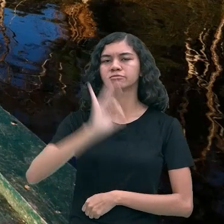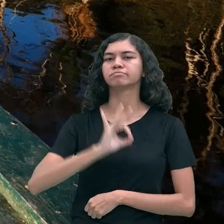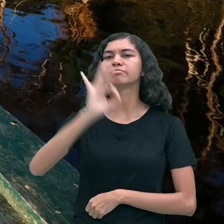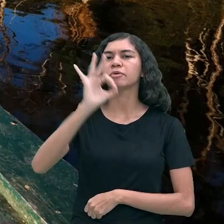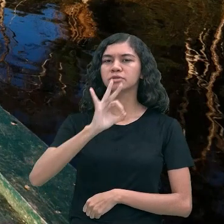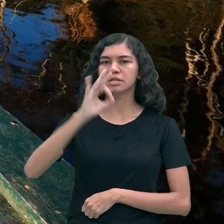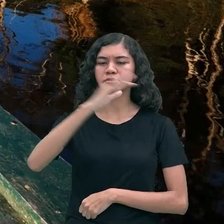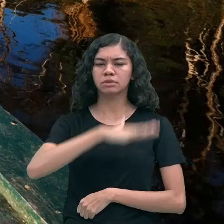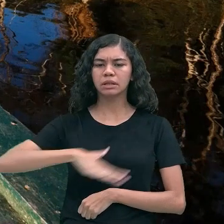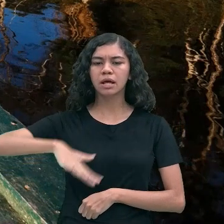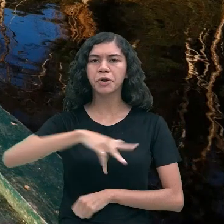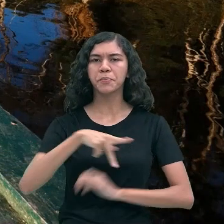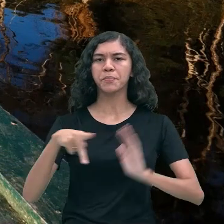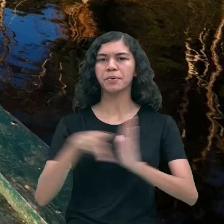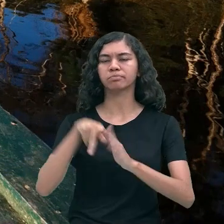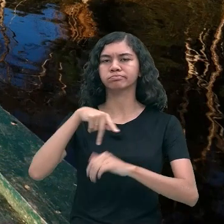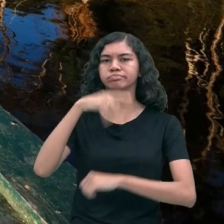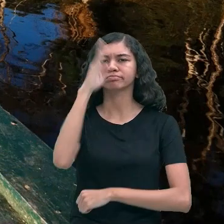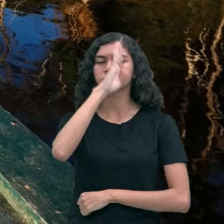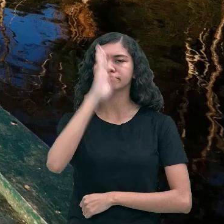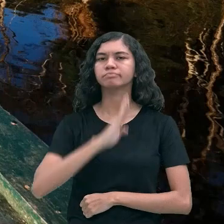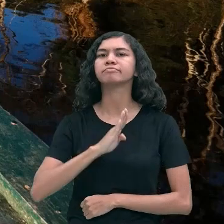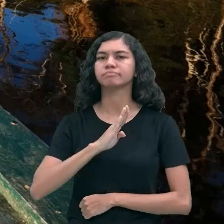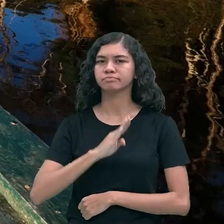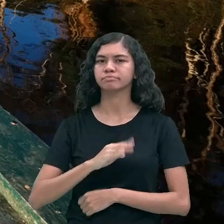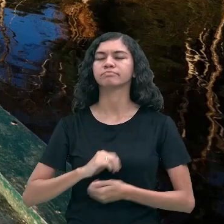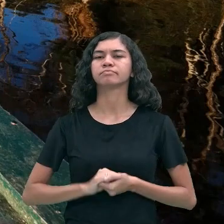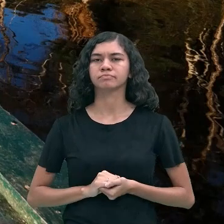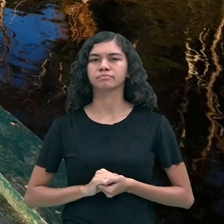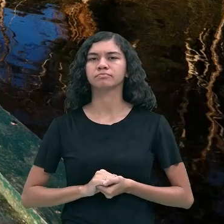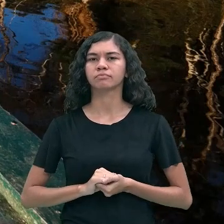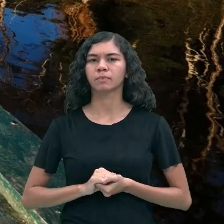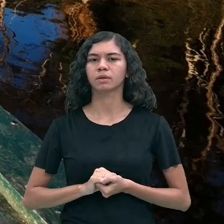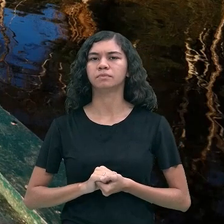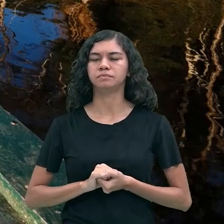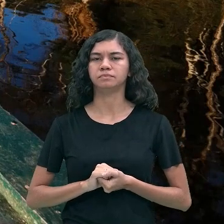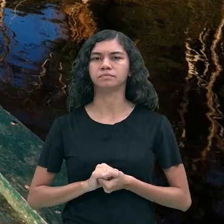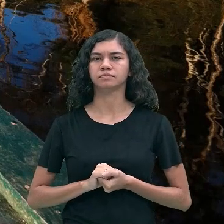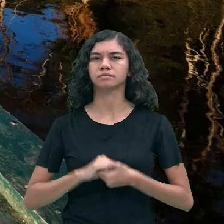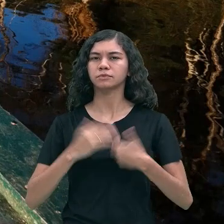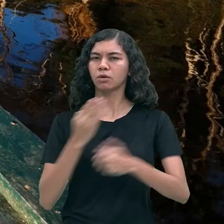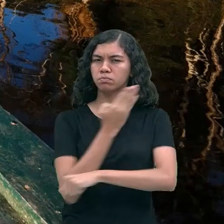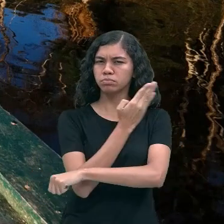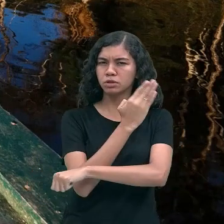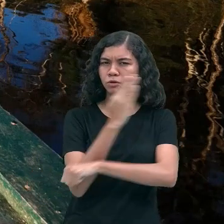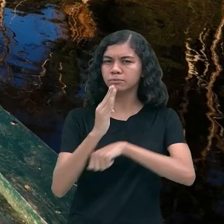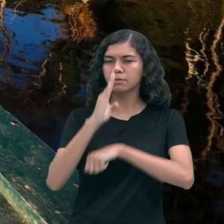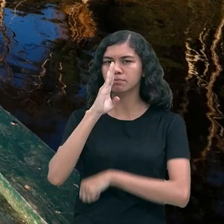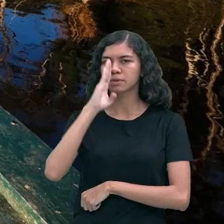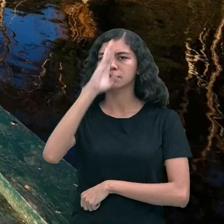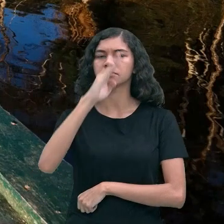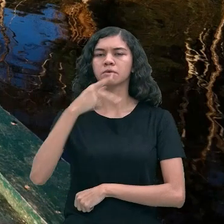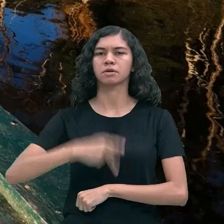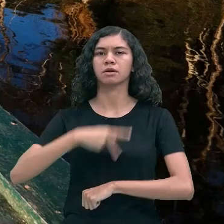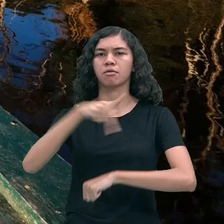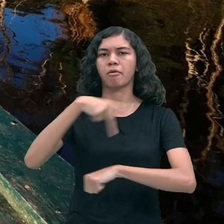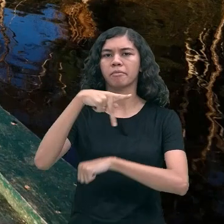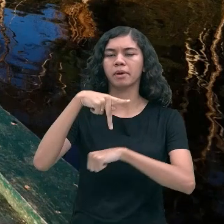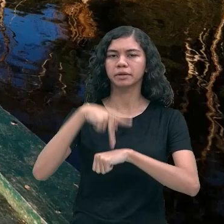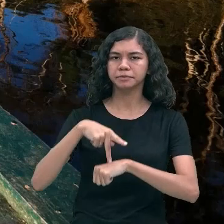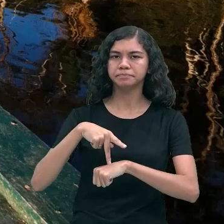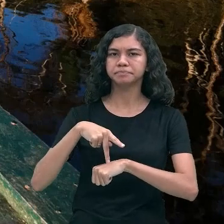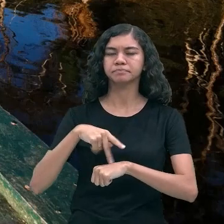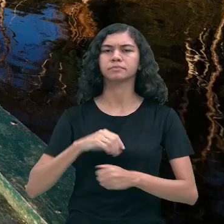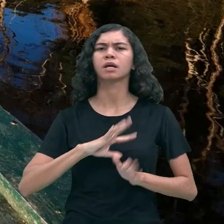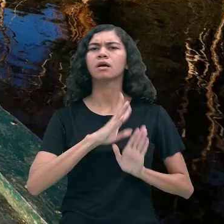49% do território brasileiro. Então, estamos falando aí de uma imensa do bioma predominante do nosso país. A Amazônia